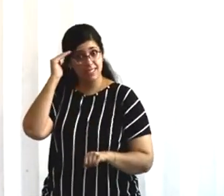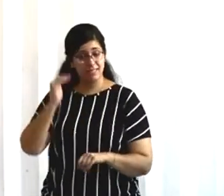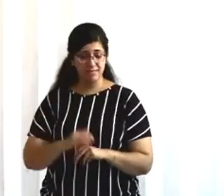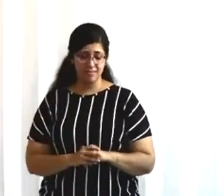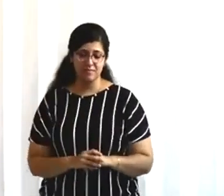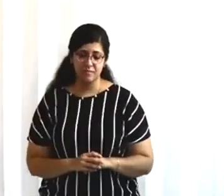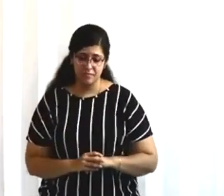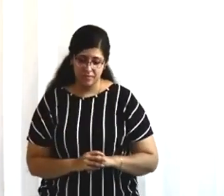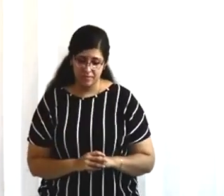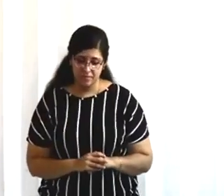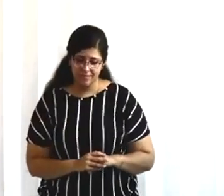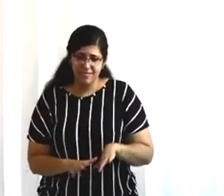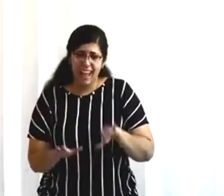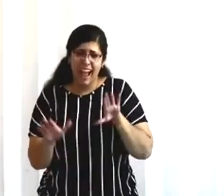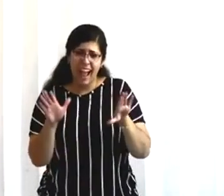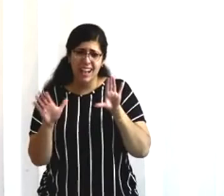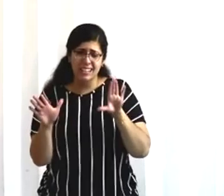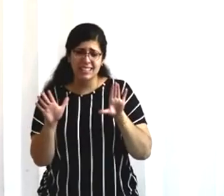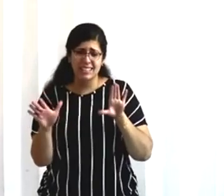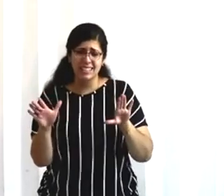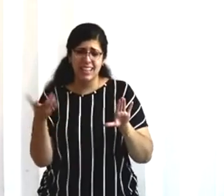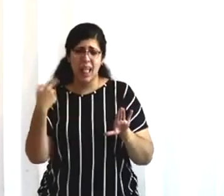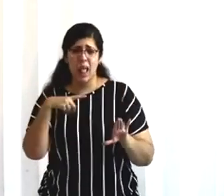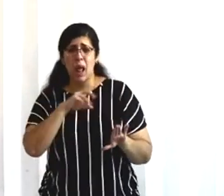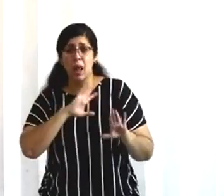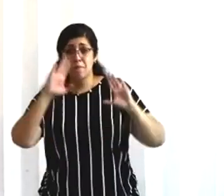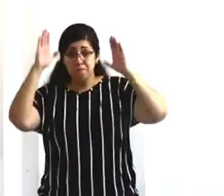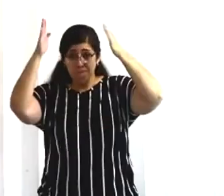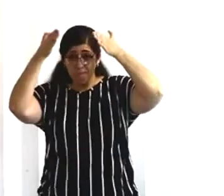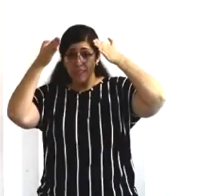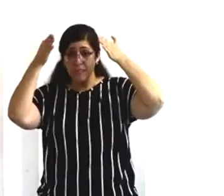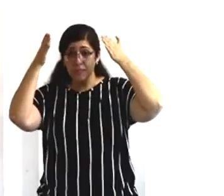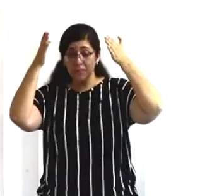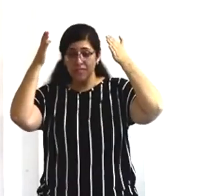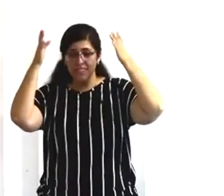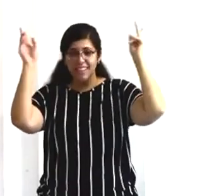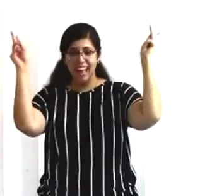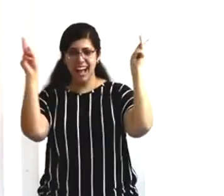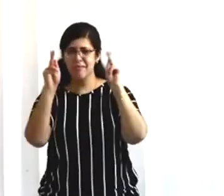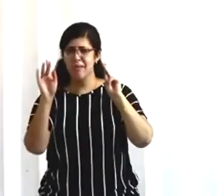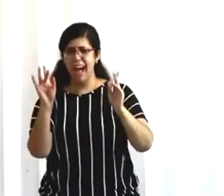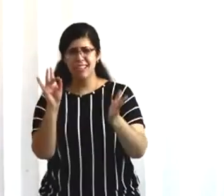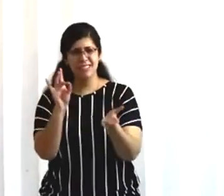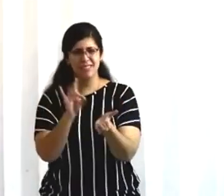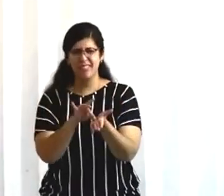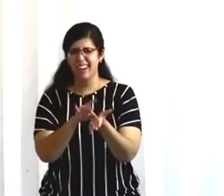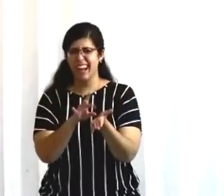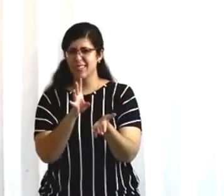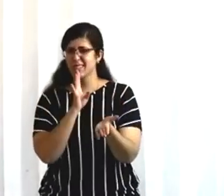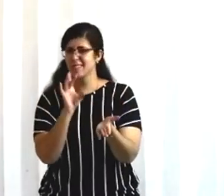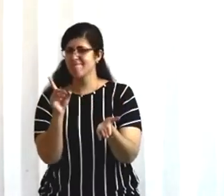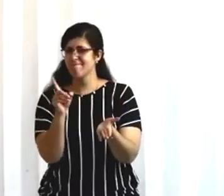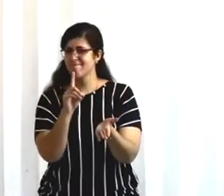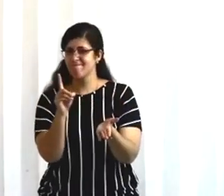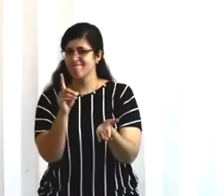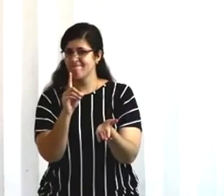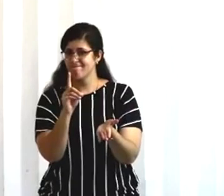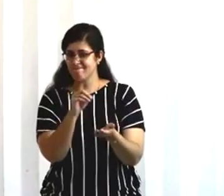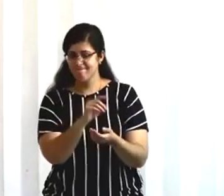porque talvez nós não conhecemos o príncipe da paz, porque talvez ainda nós não